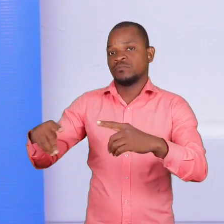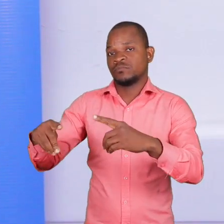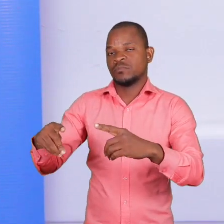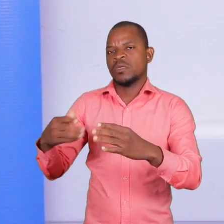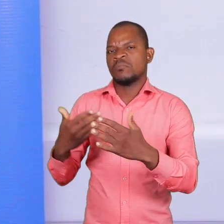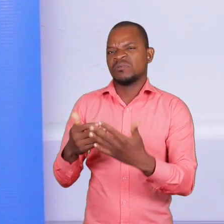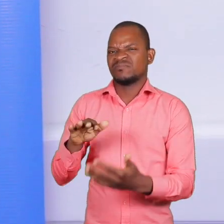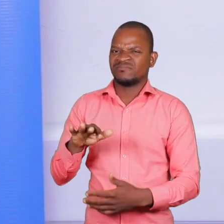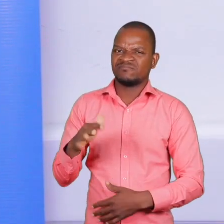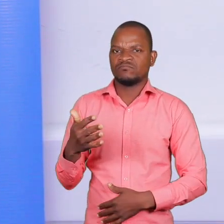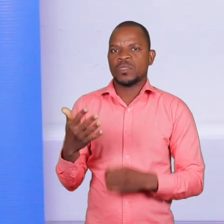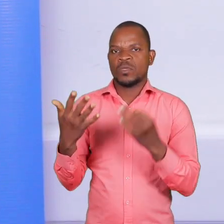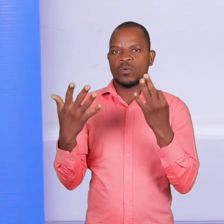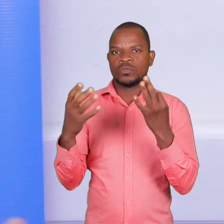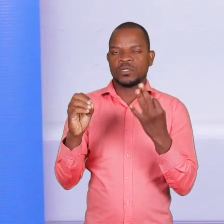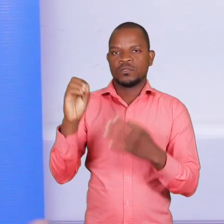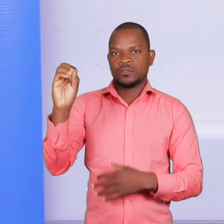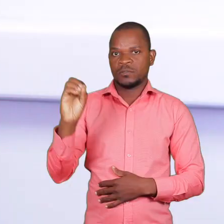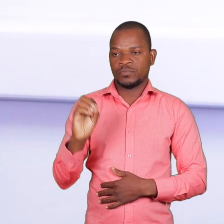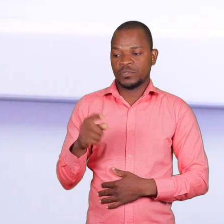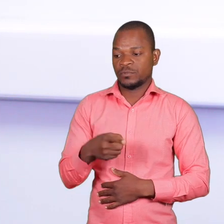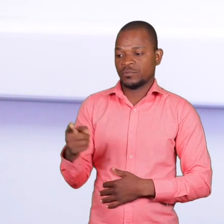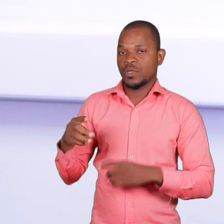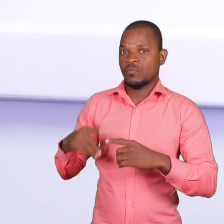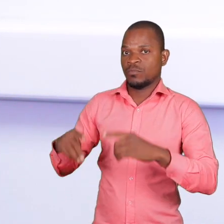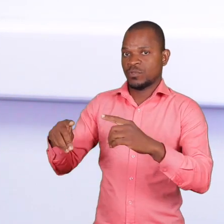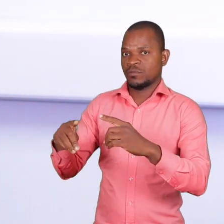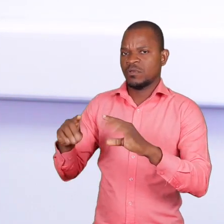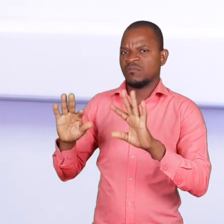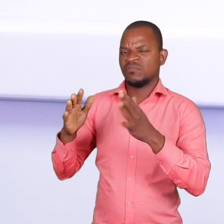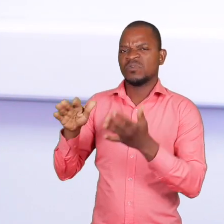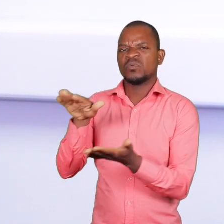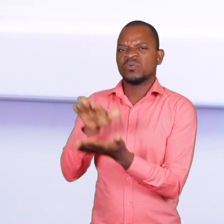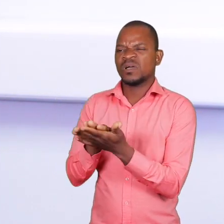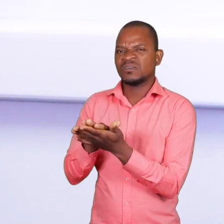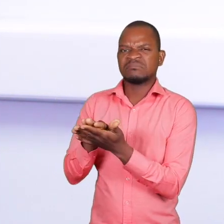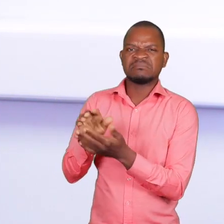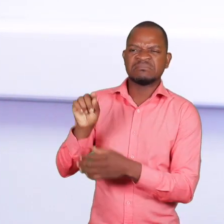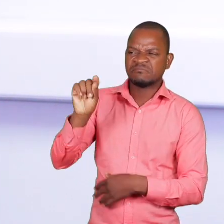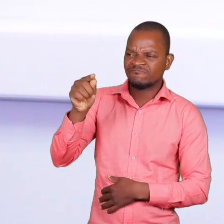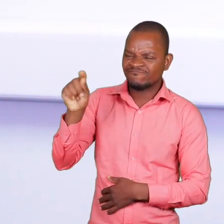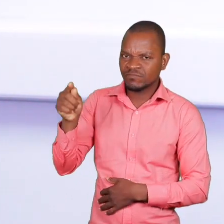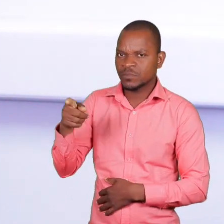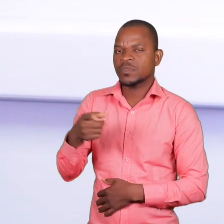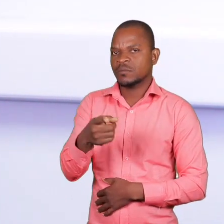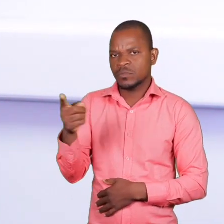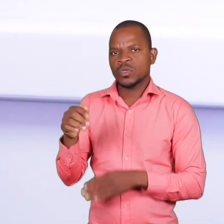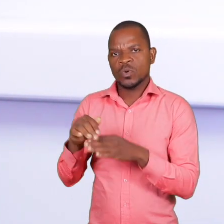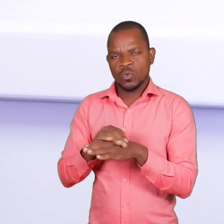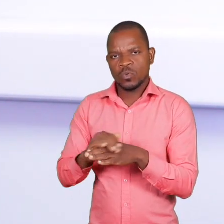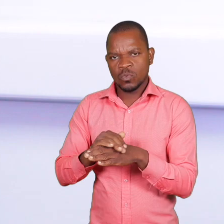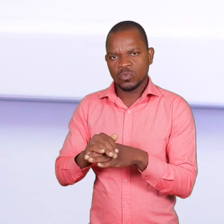80% da nossa população que vive nas zonas rurais usa água subterrânea. Portanto, é preciso